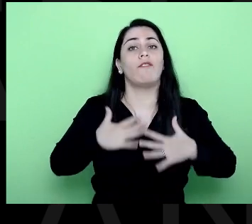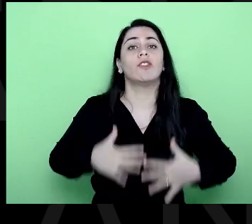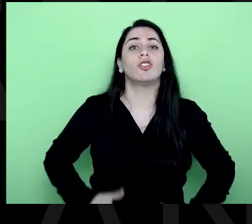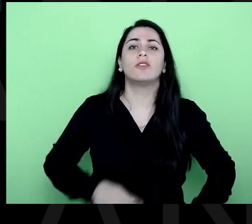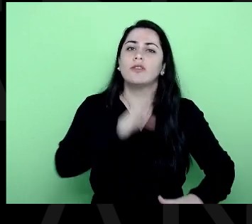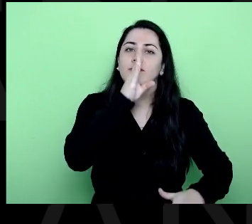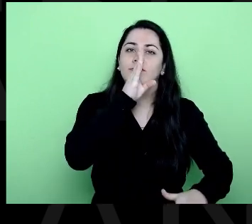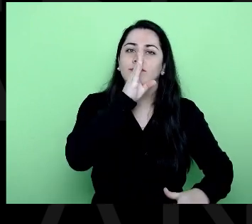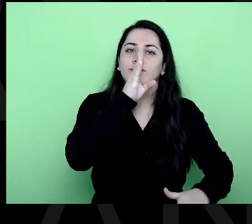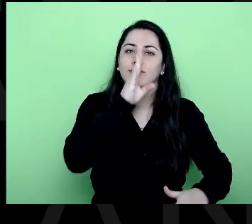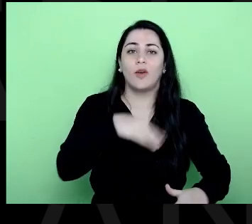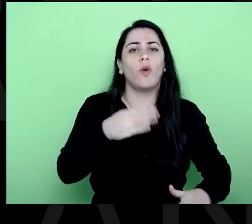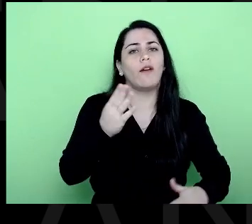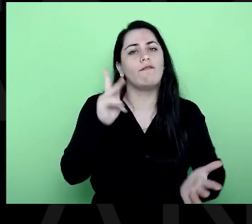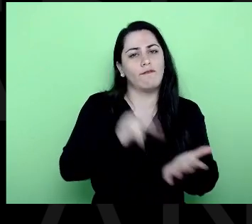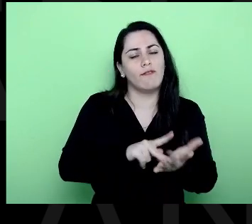o vencedor é o senhor da verdade, né?